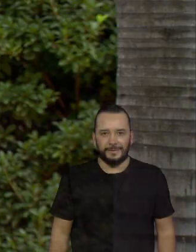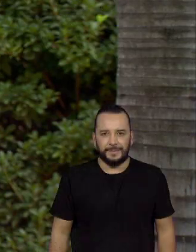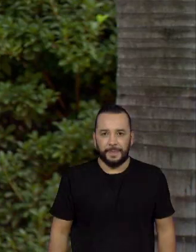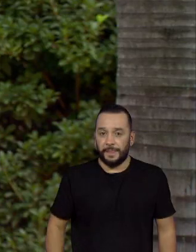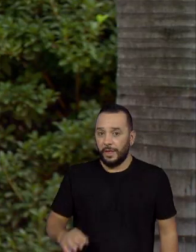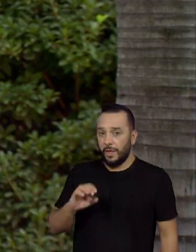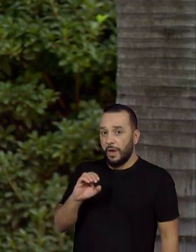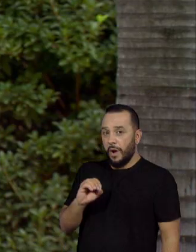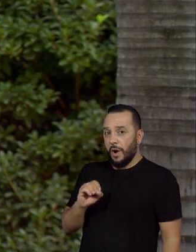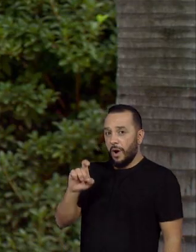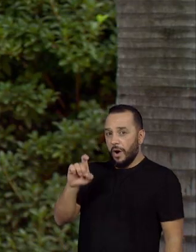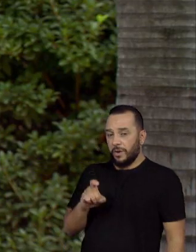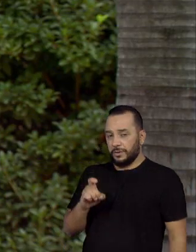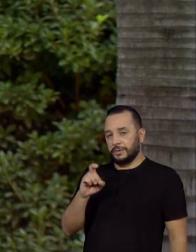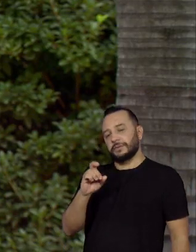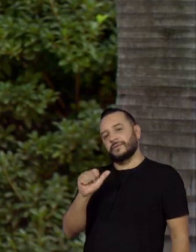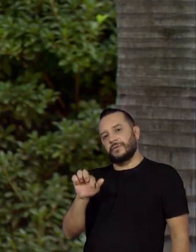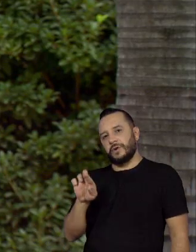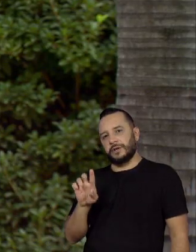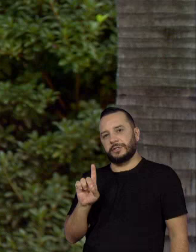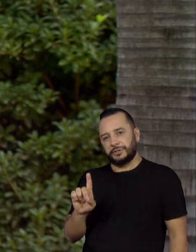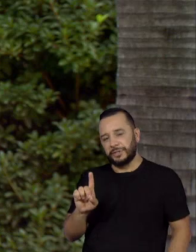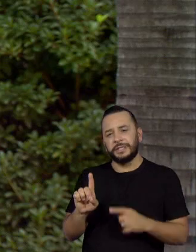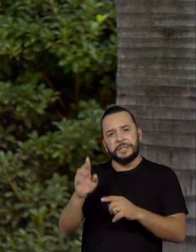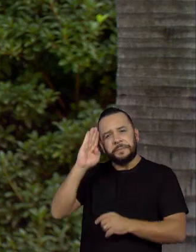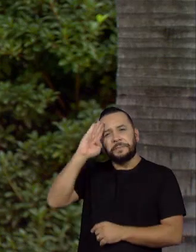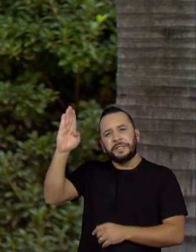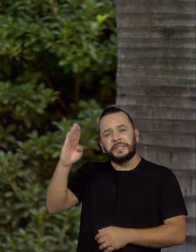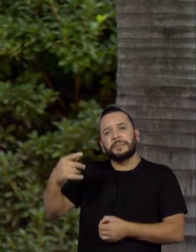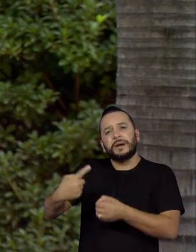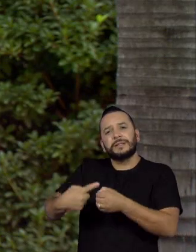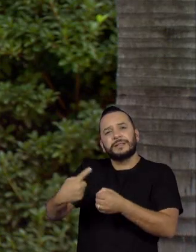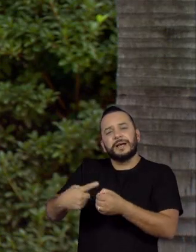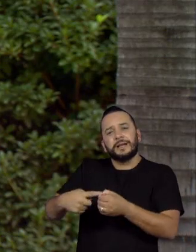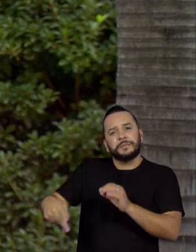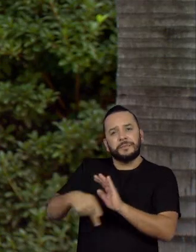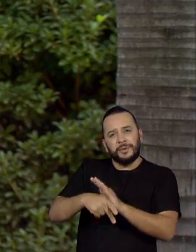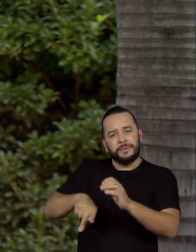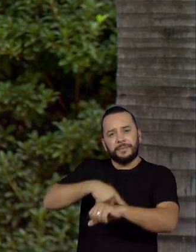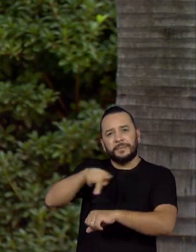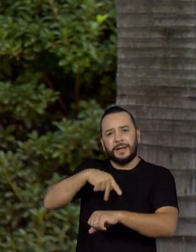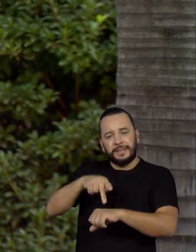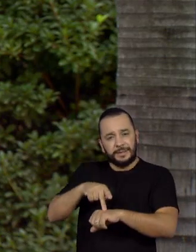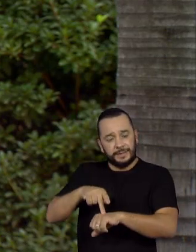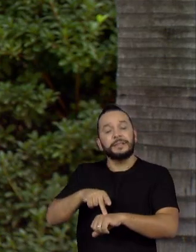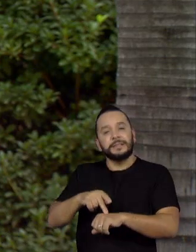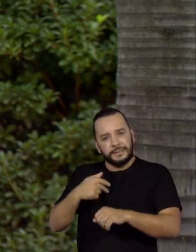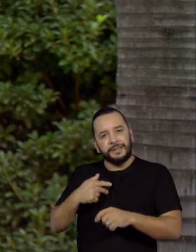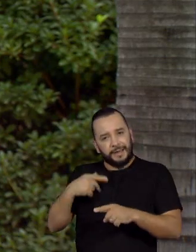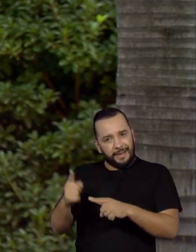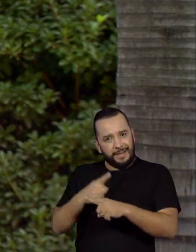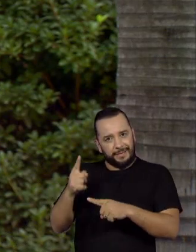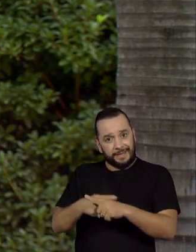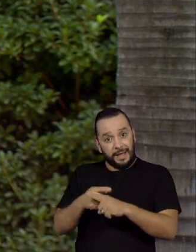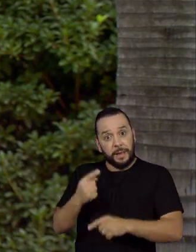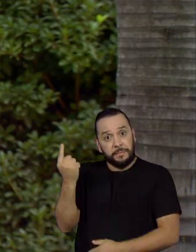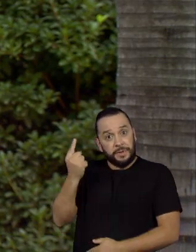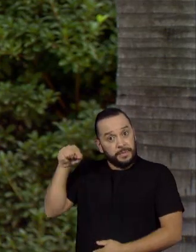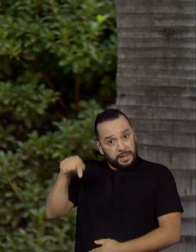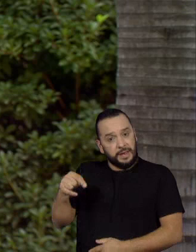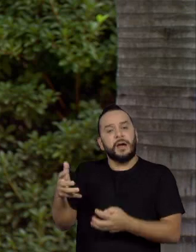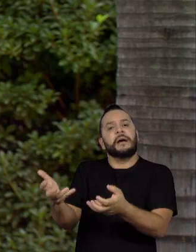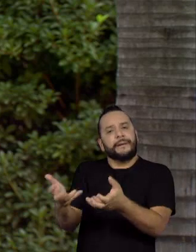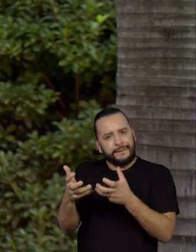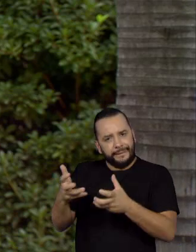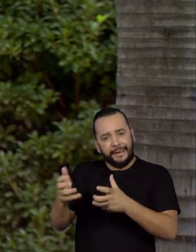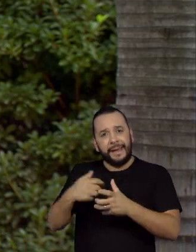Oxford, uma das principais cidades da Inglaterra, será a primeira do mundo a buscar um nível zero de emissões de poluentes